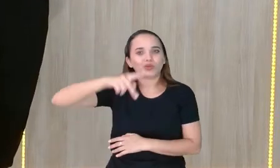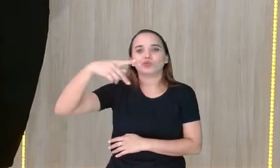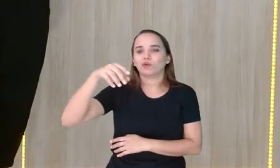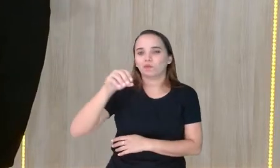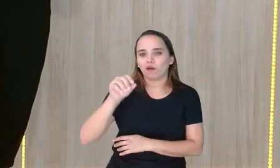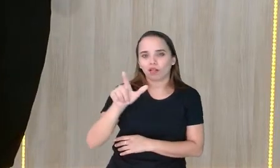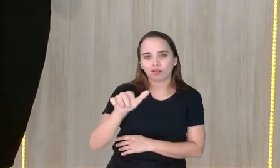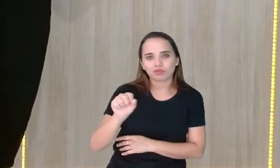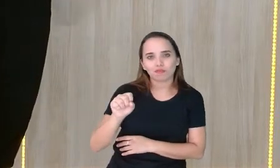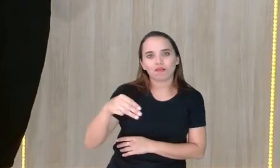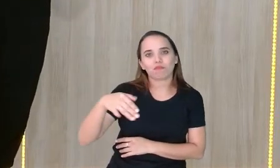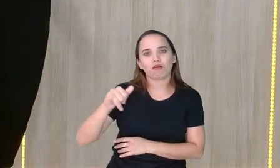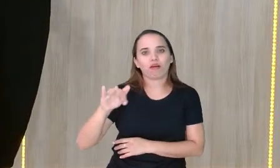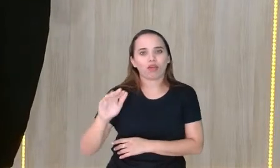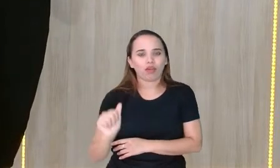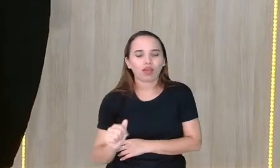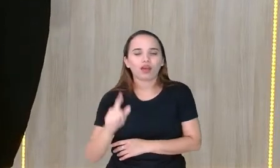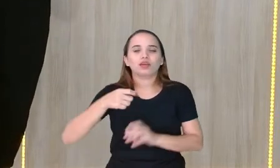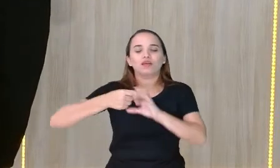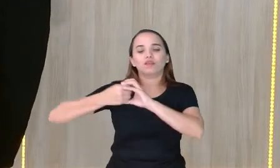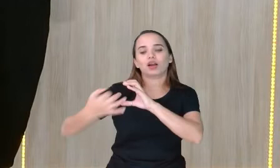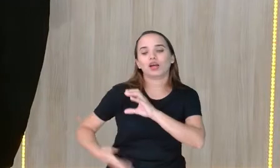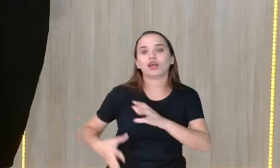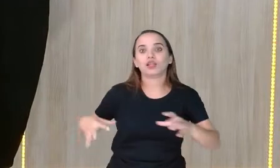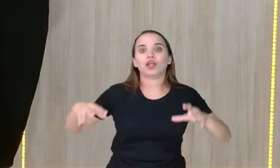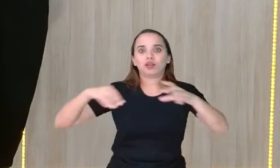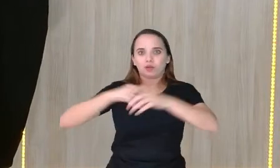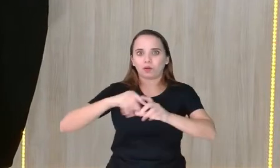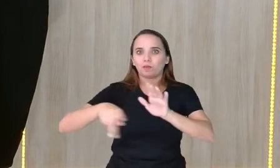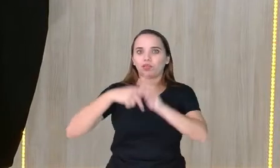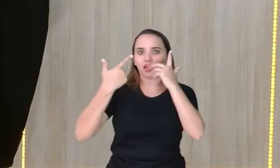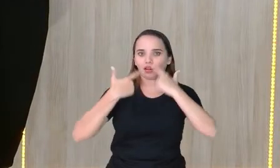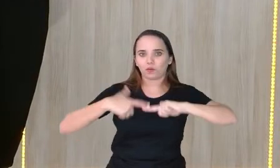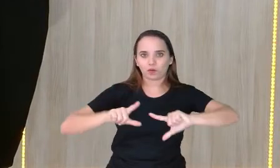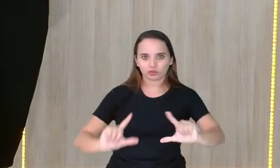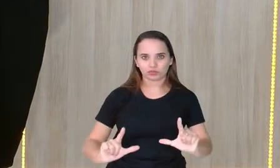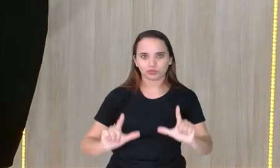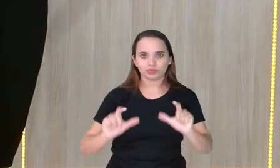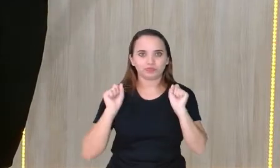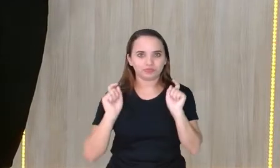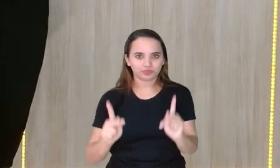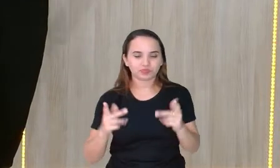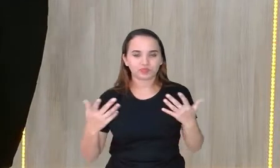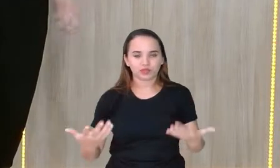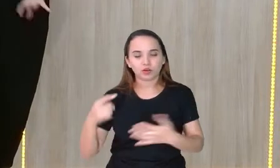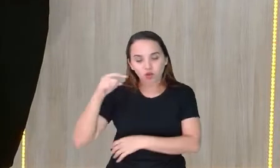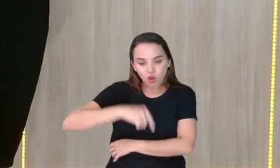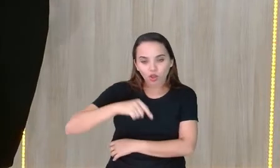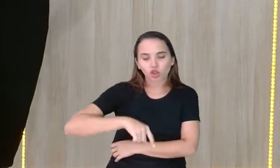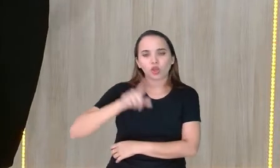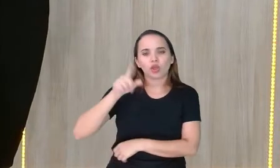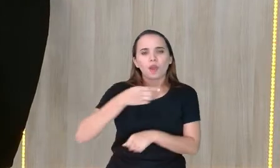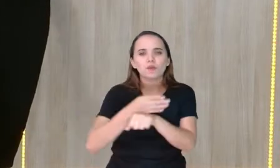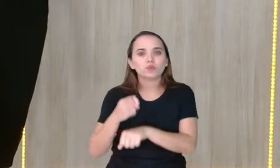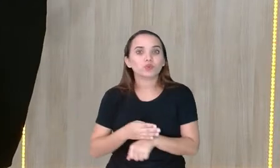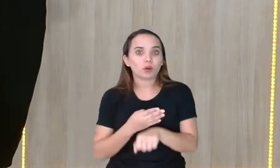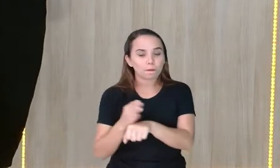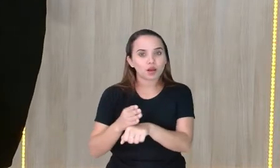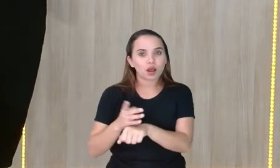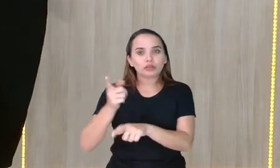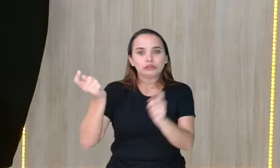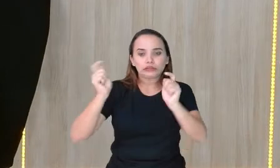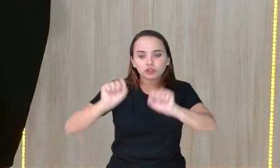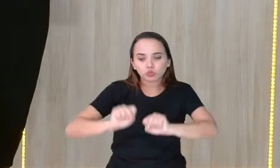língua, que já é uma característica inerente à linguagem. Então, aqui vai ser um trabalho de trabalhar